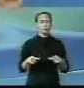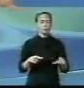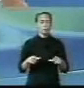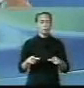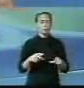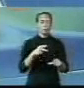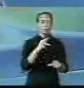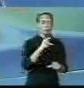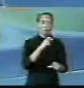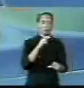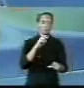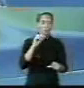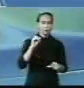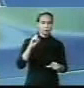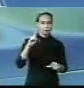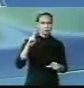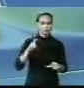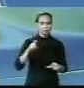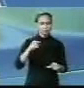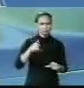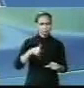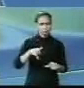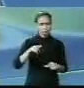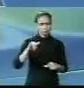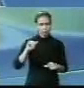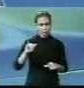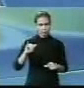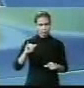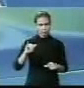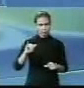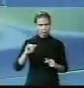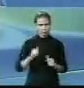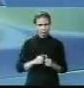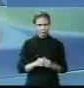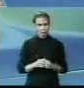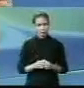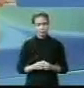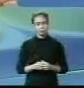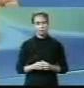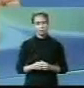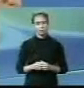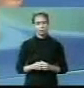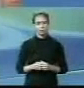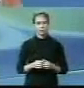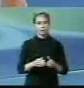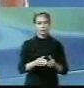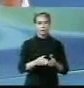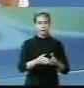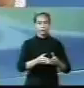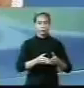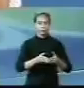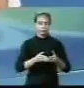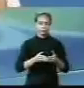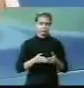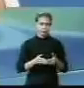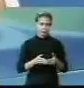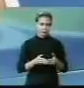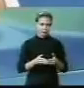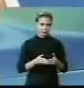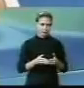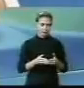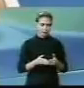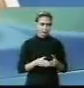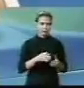computador cliente que deseja acessar o site da UOL, o que ele vai fazer? Ele vai solicitar ao servidor